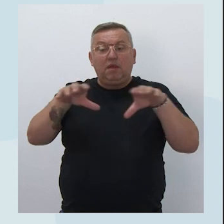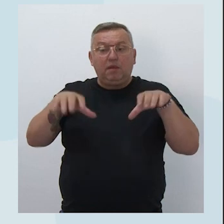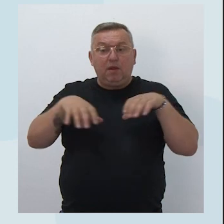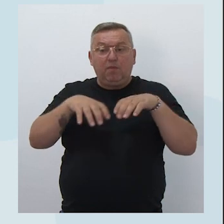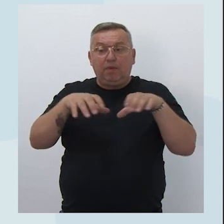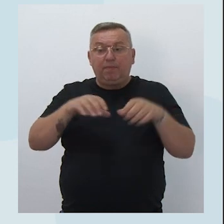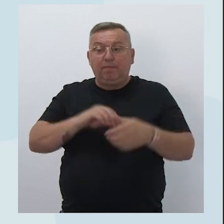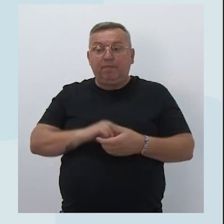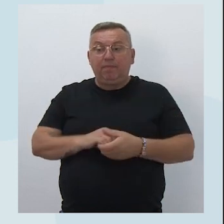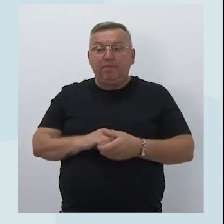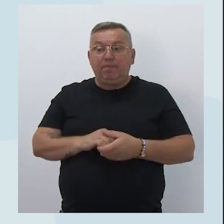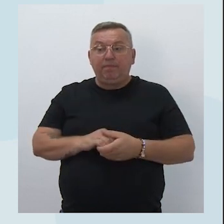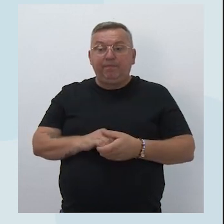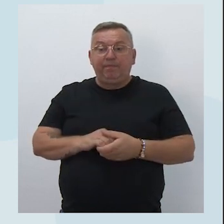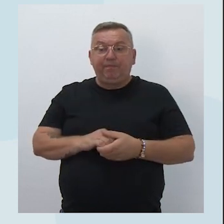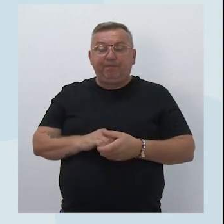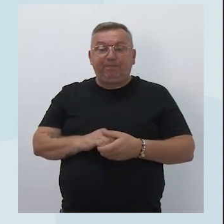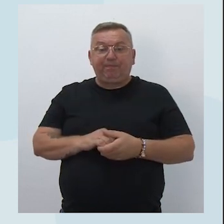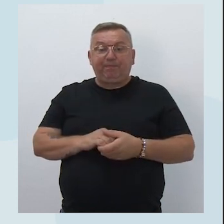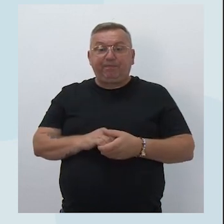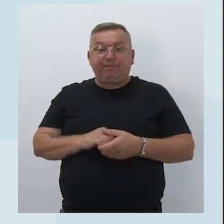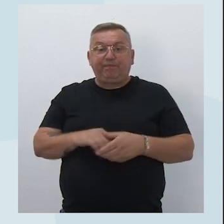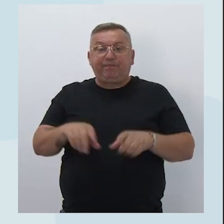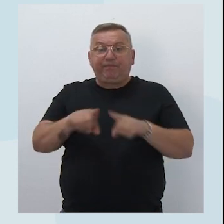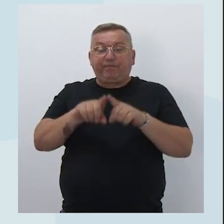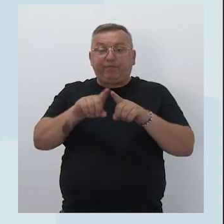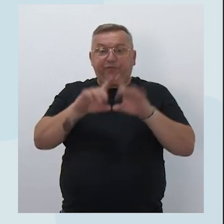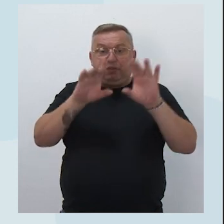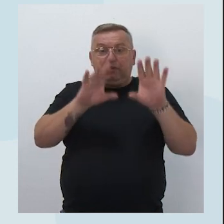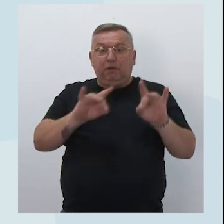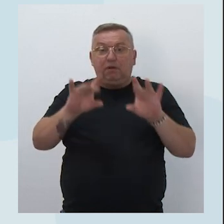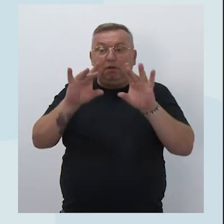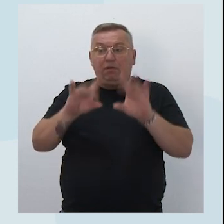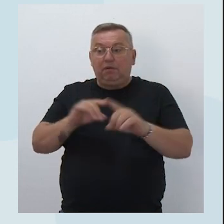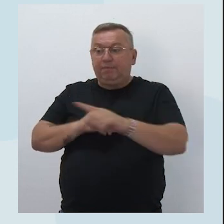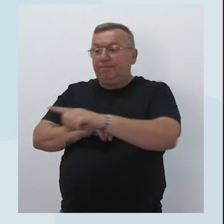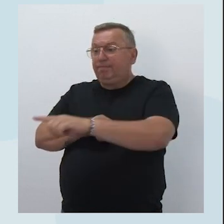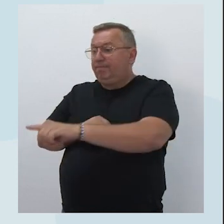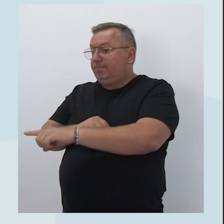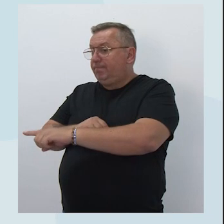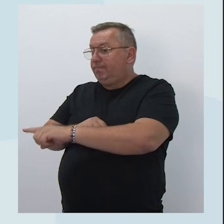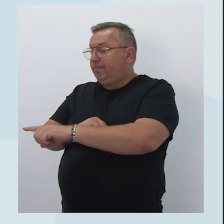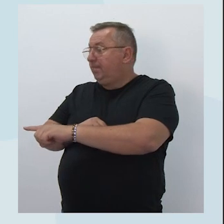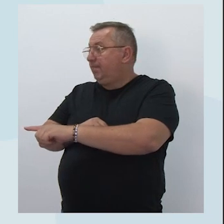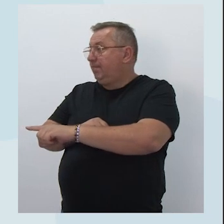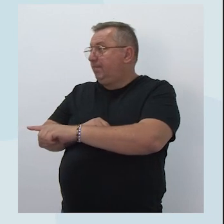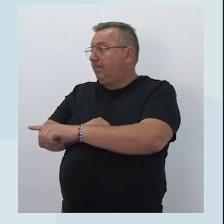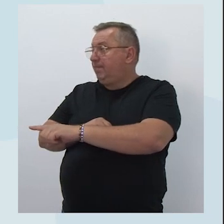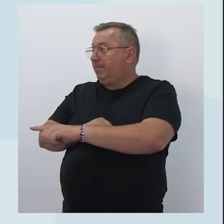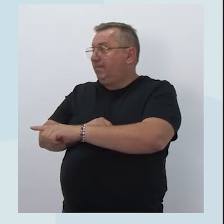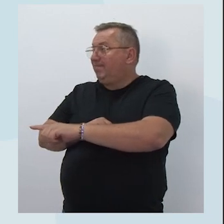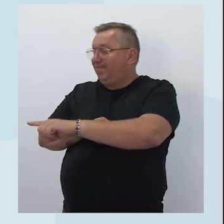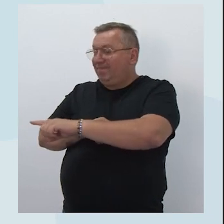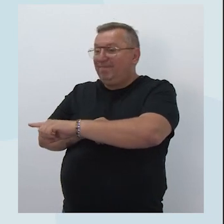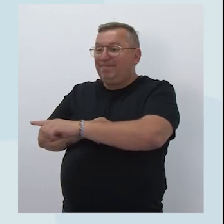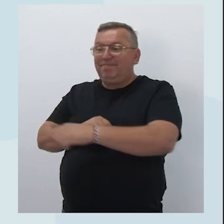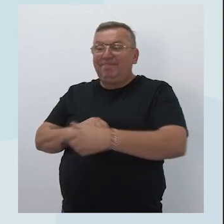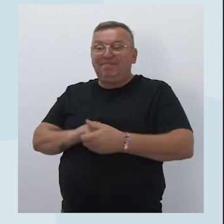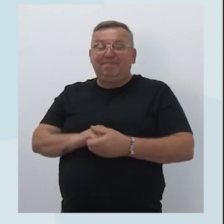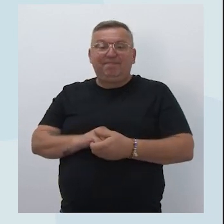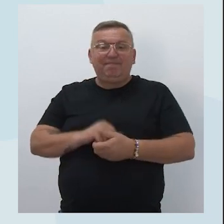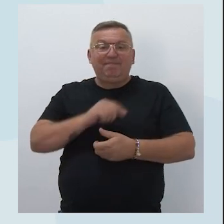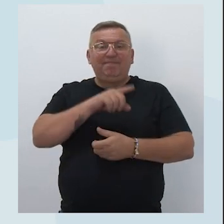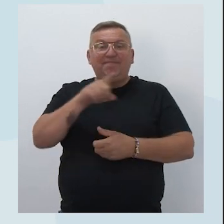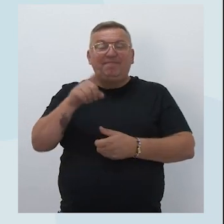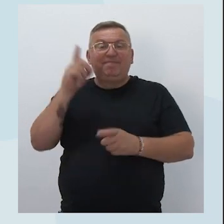tá? É, e no link seguinte, que está aparecendo aí na tela para vocês, vocês